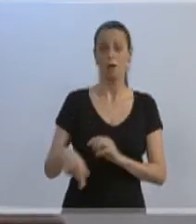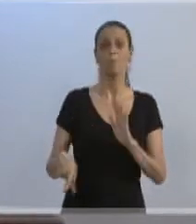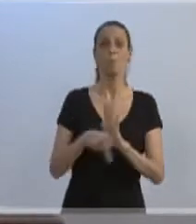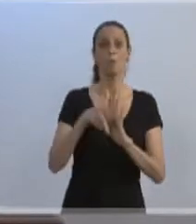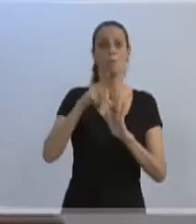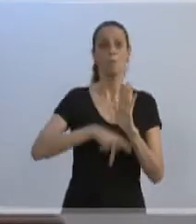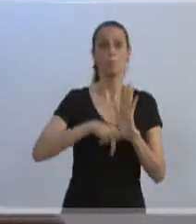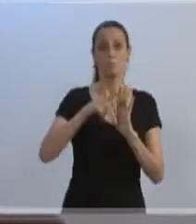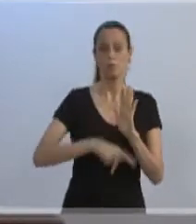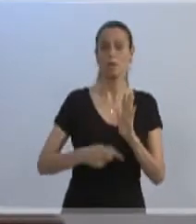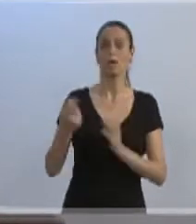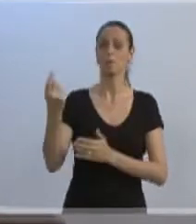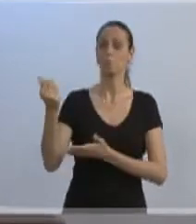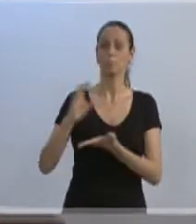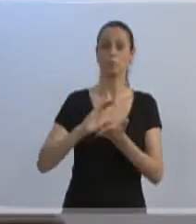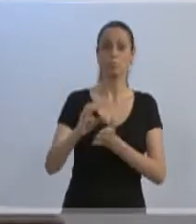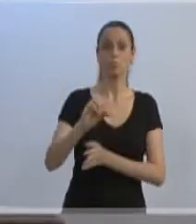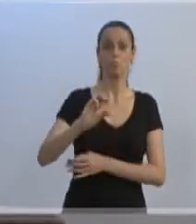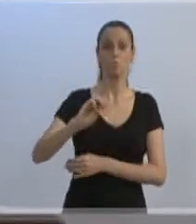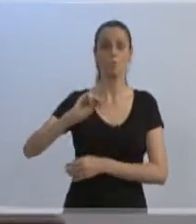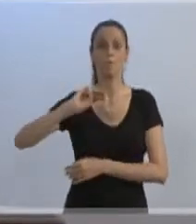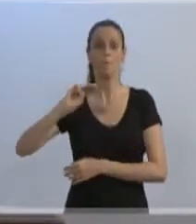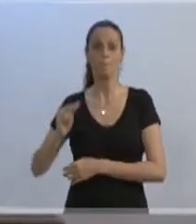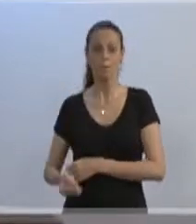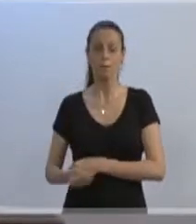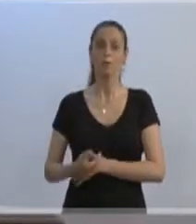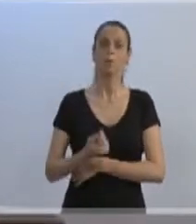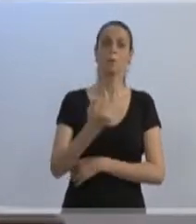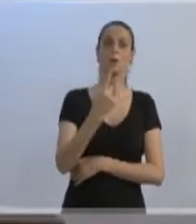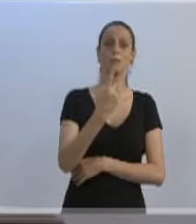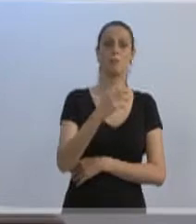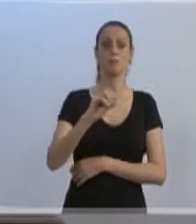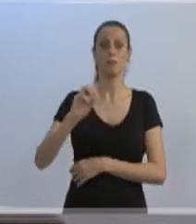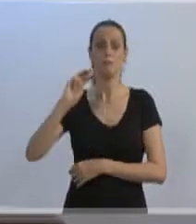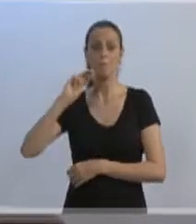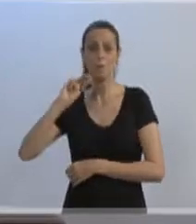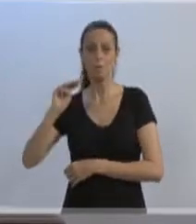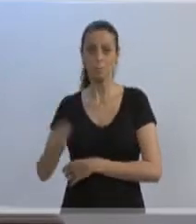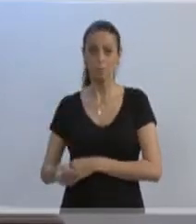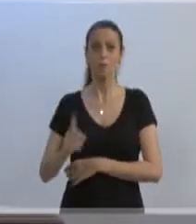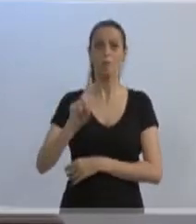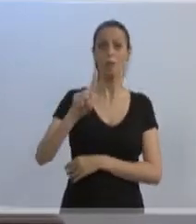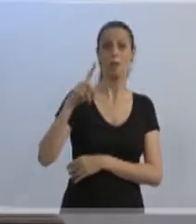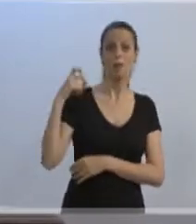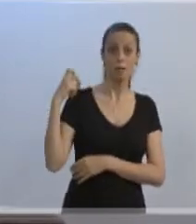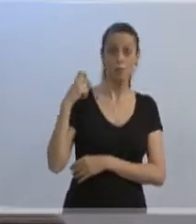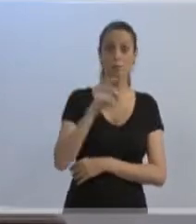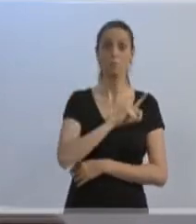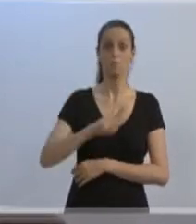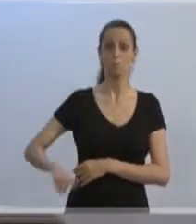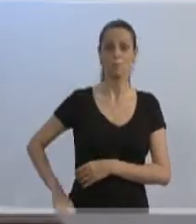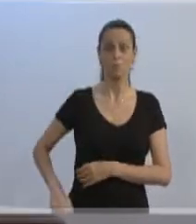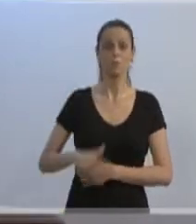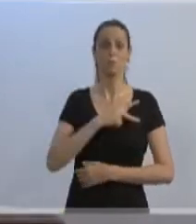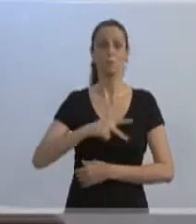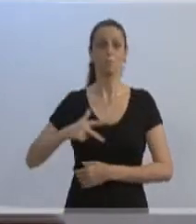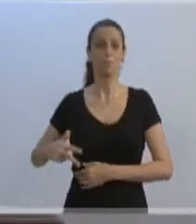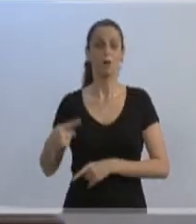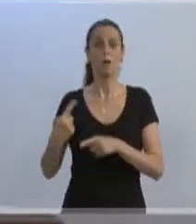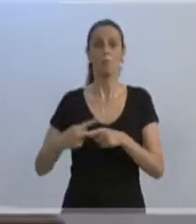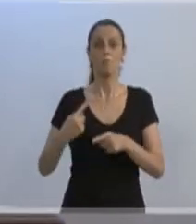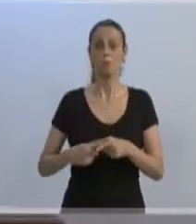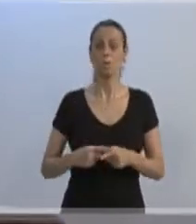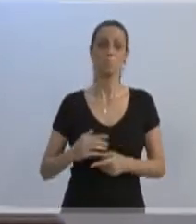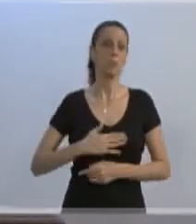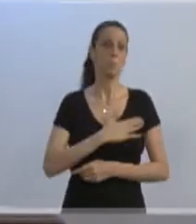esses recursos de 90 milhões de reais quase 100 milhões são projetos o ex-governo joão paulo kleinübing porque este governo não tem